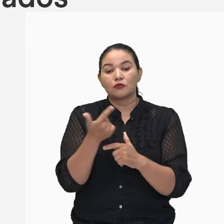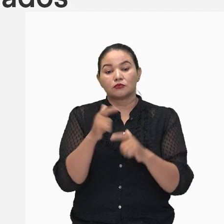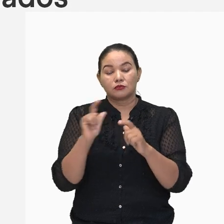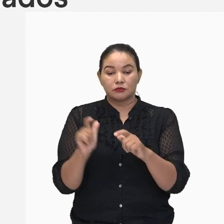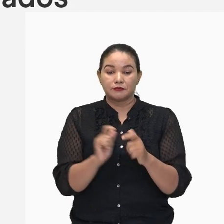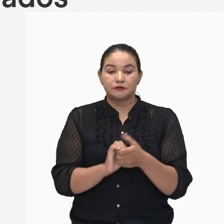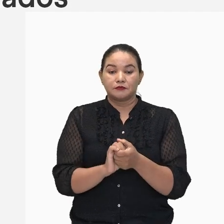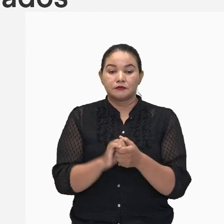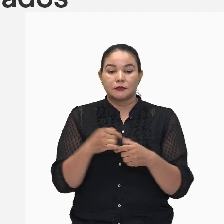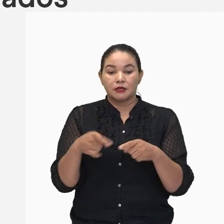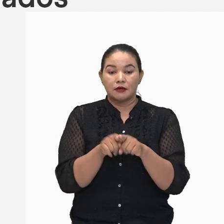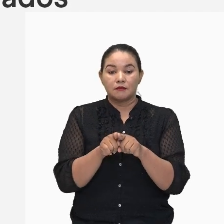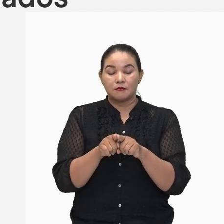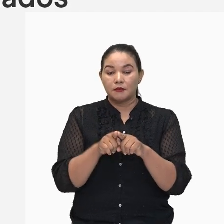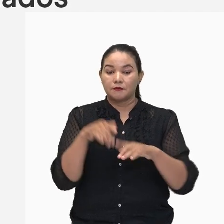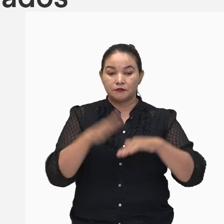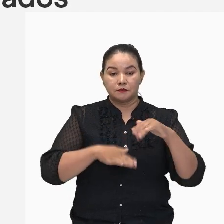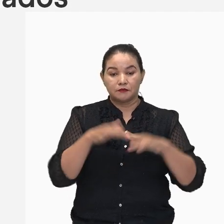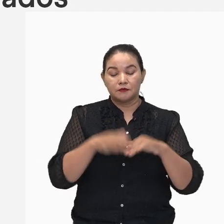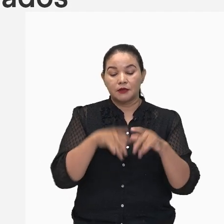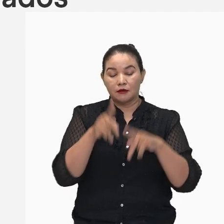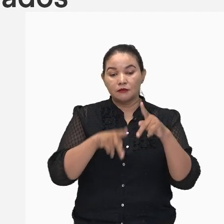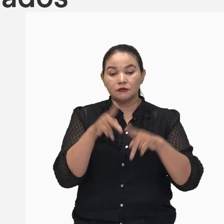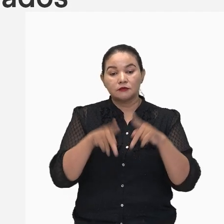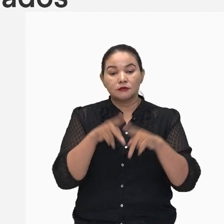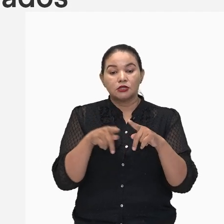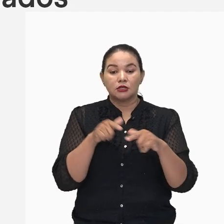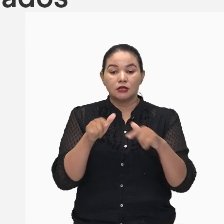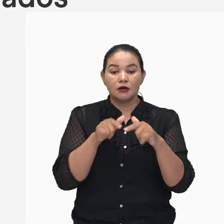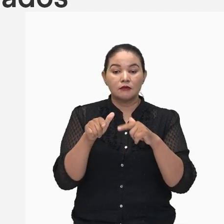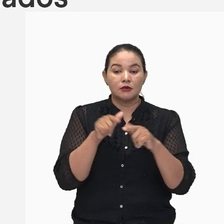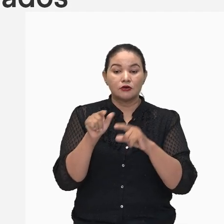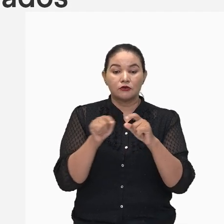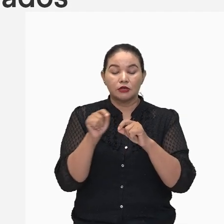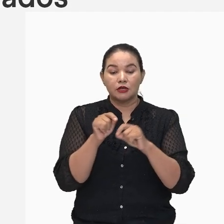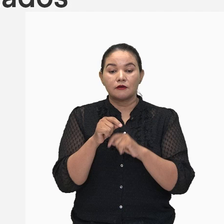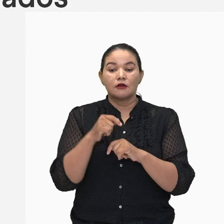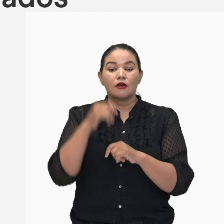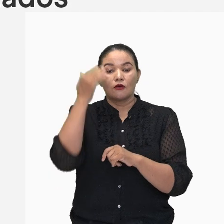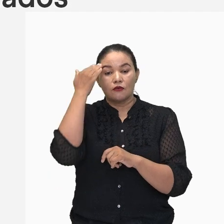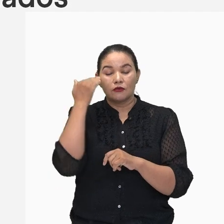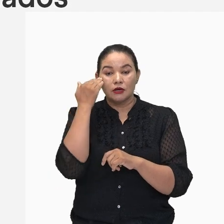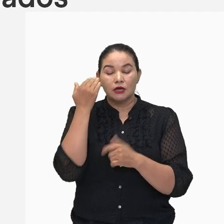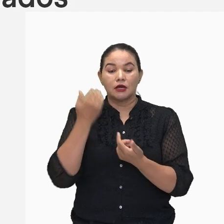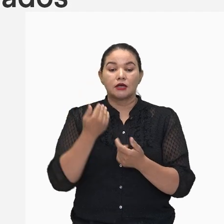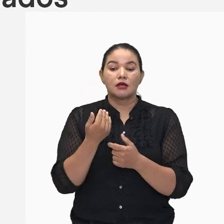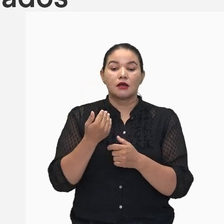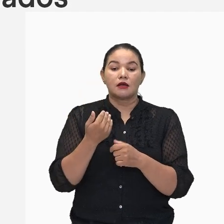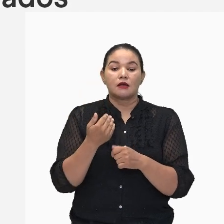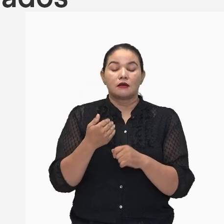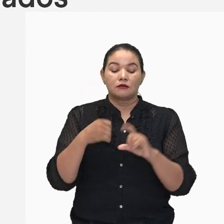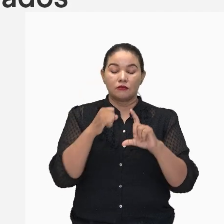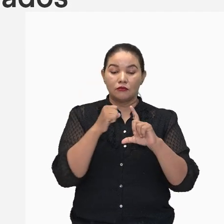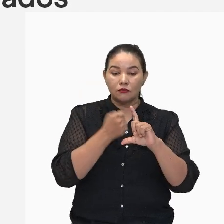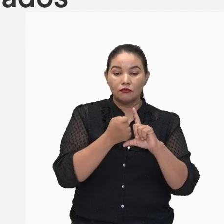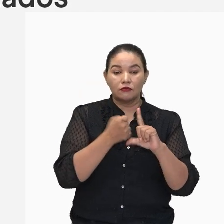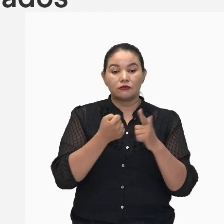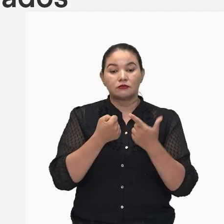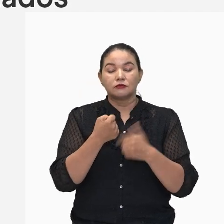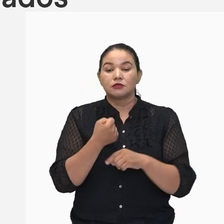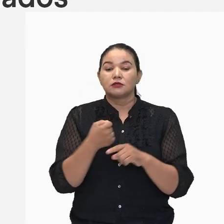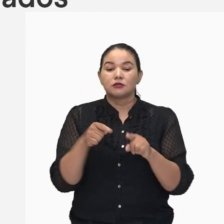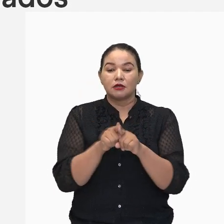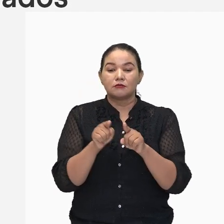obra menos qualificada do que Coreia do Sul, do que Hong Kong, do que Taiwan e do que Singapura, porque eles já estão passando